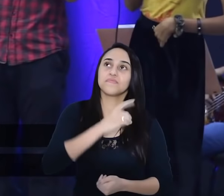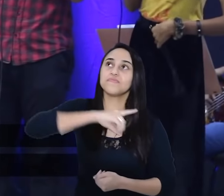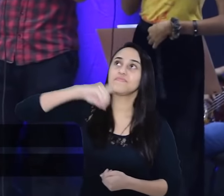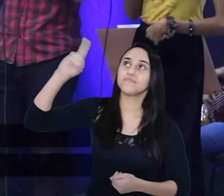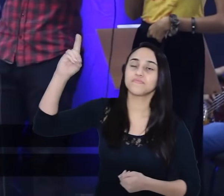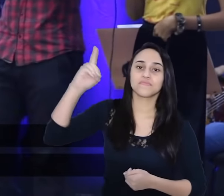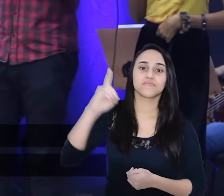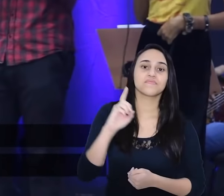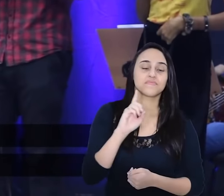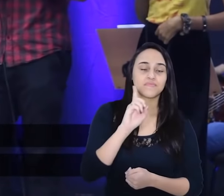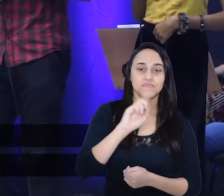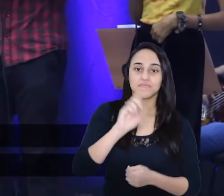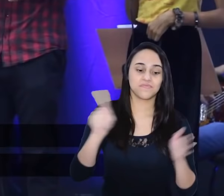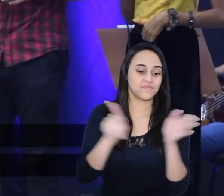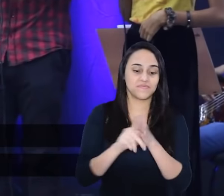vivo pra você.